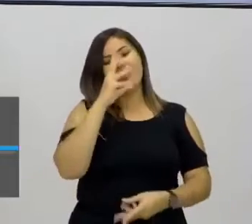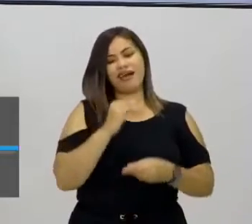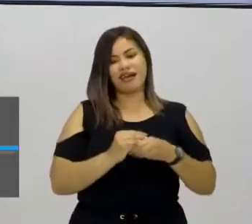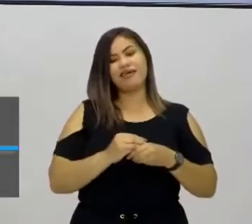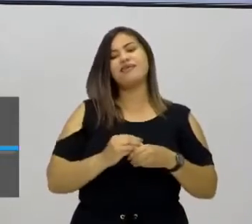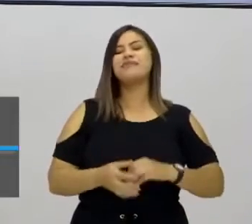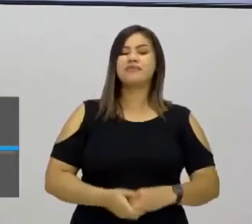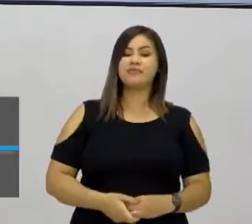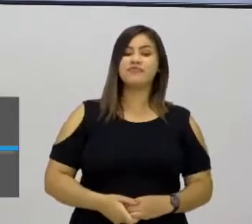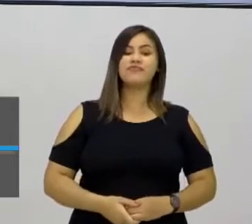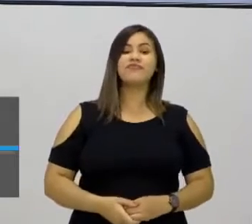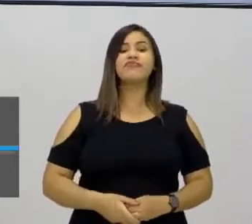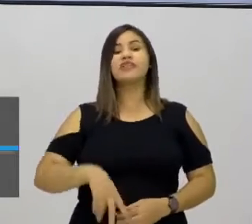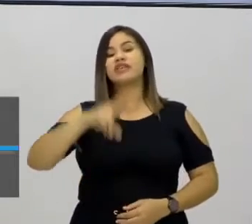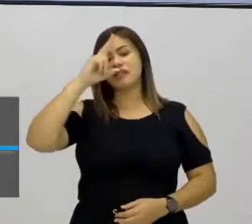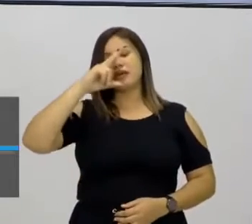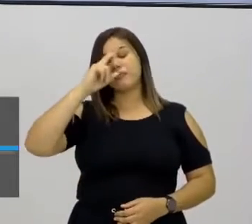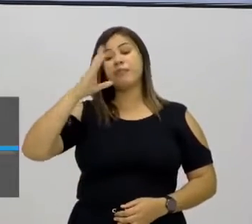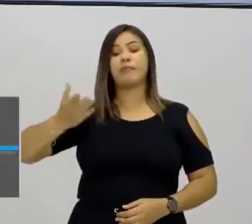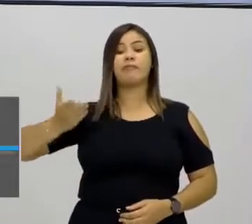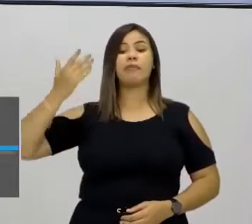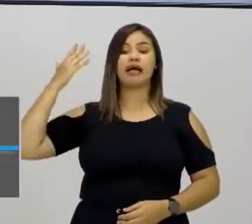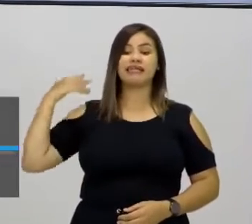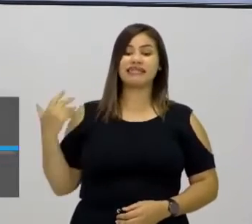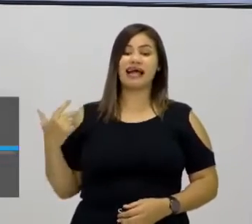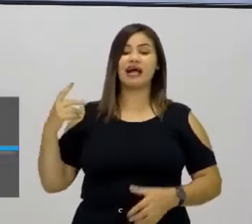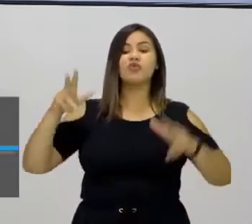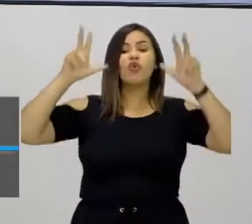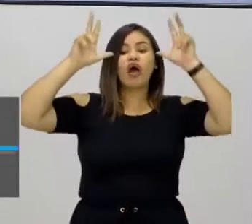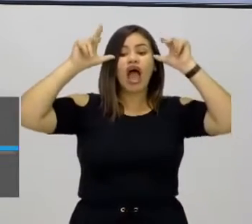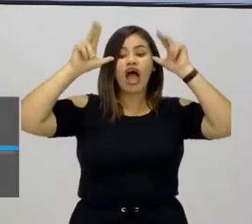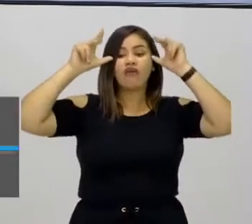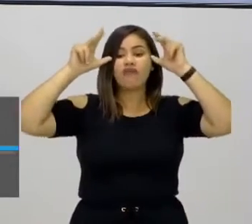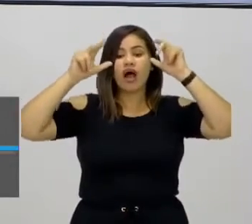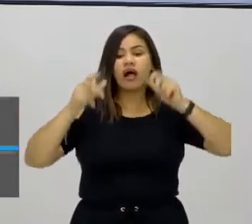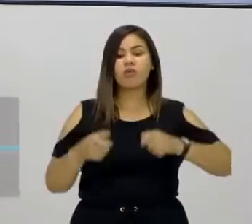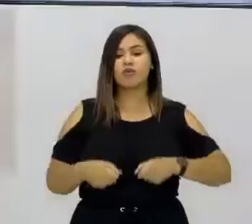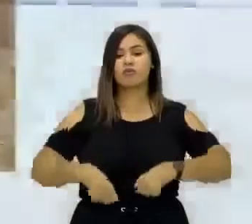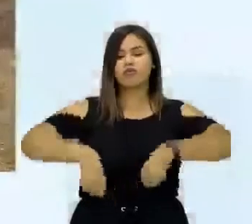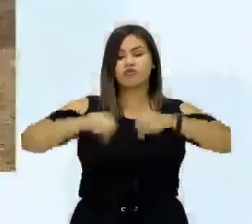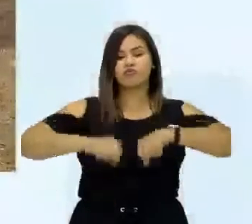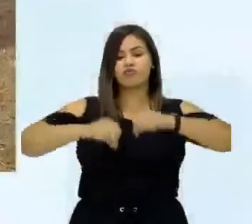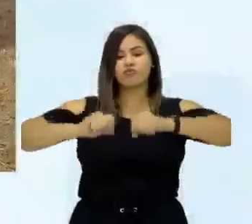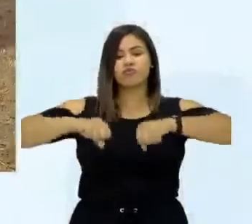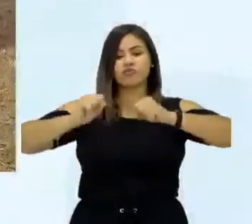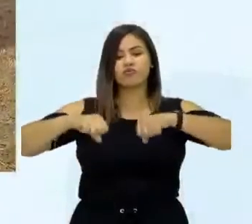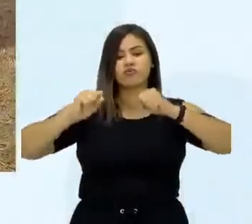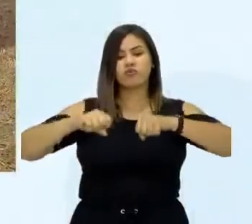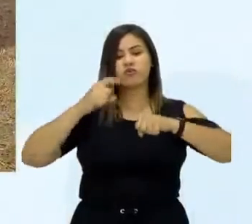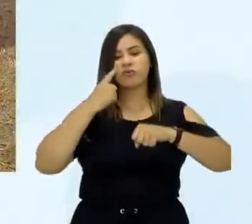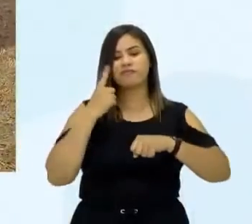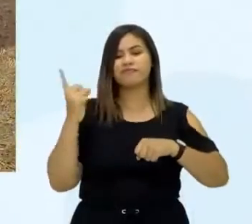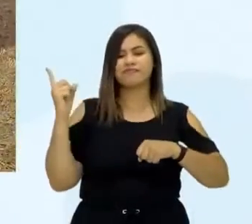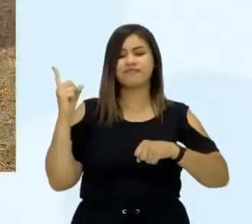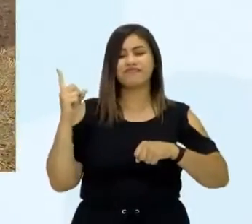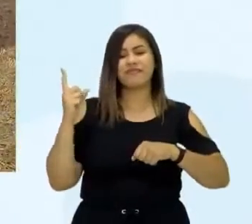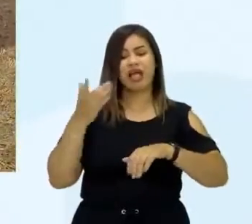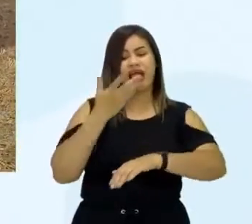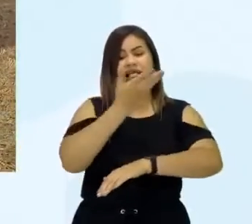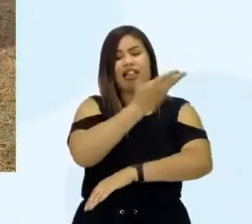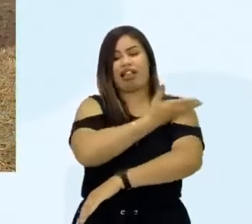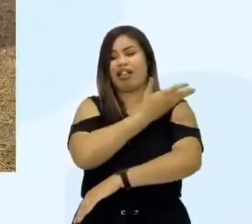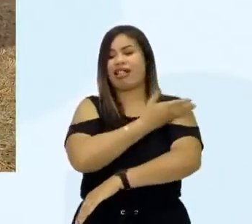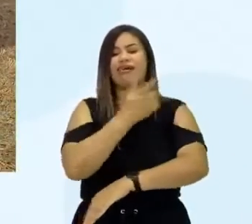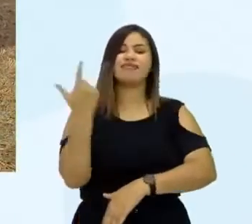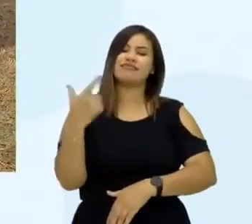lembrar que, né, os cavalos, o arado aí e o ser humano que aparece não é o pré-histórico, né? Ainda tá moderninho. É o mais moderno,